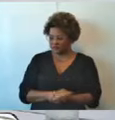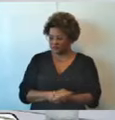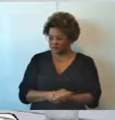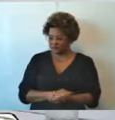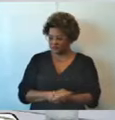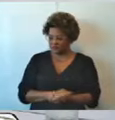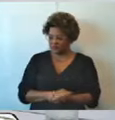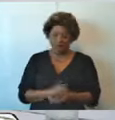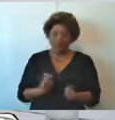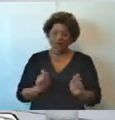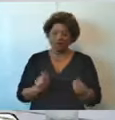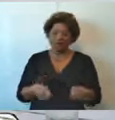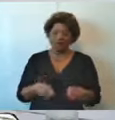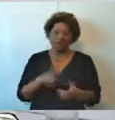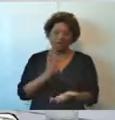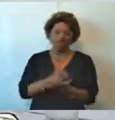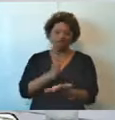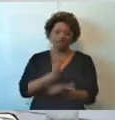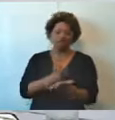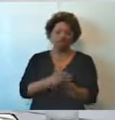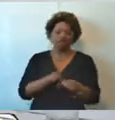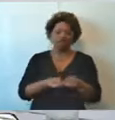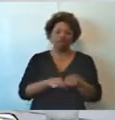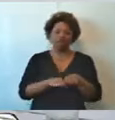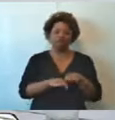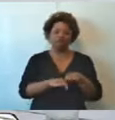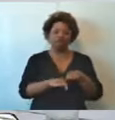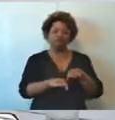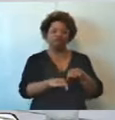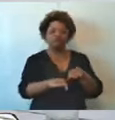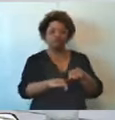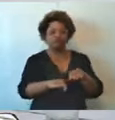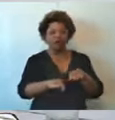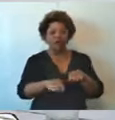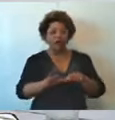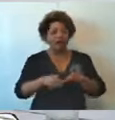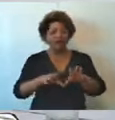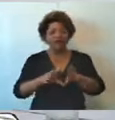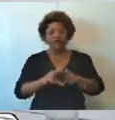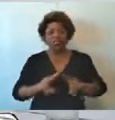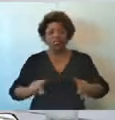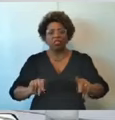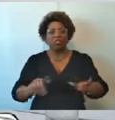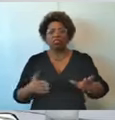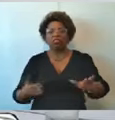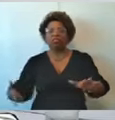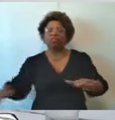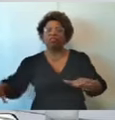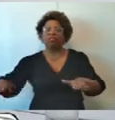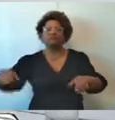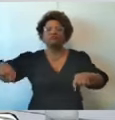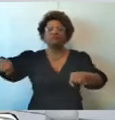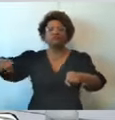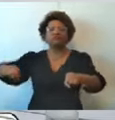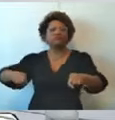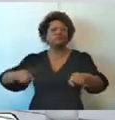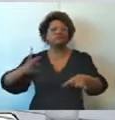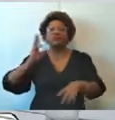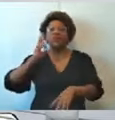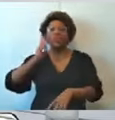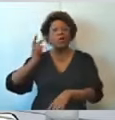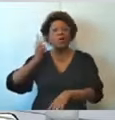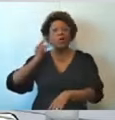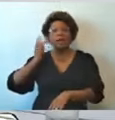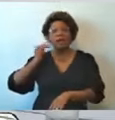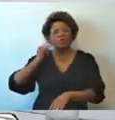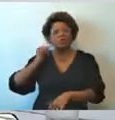linear. Tem momentos que ele se dissolve, que ele não dá para passar, e a gente pula para um outro e vai procurando alternativas.